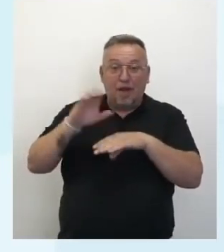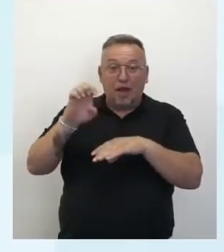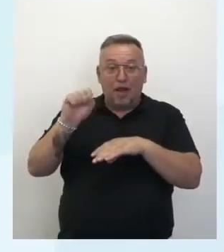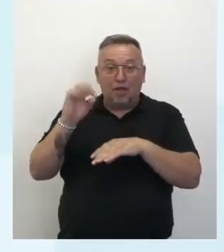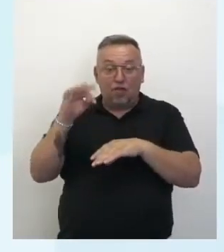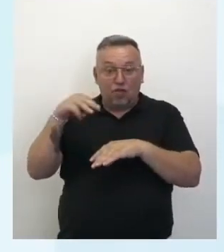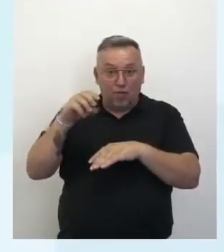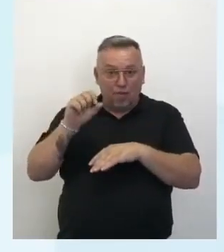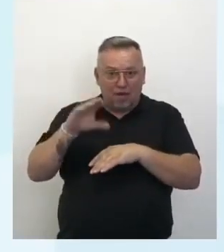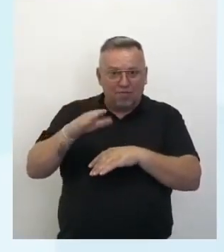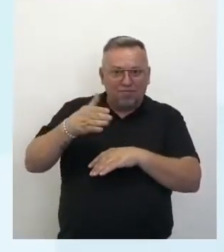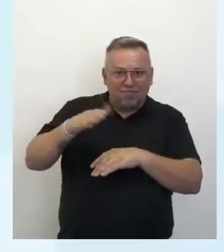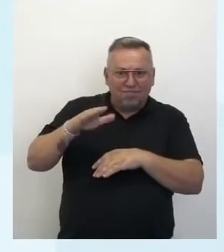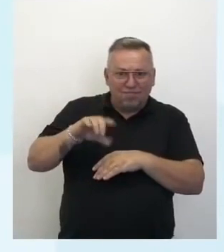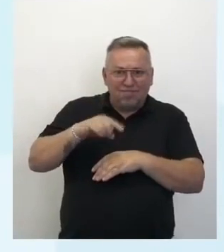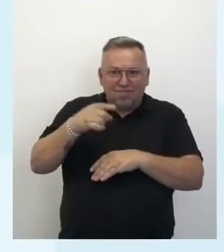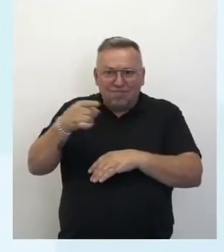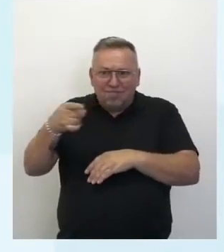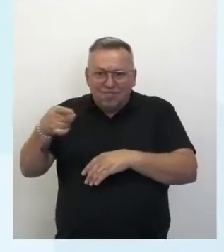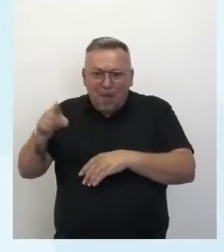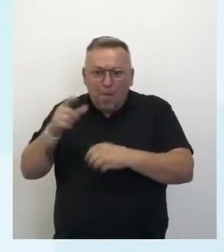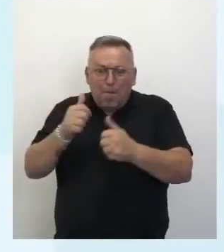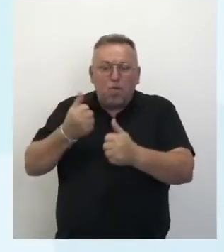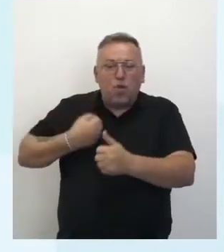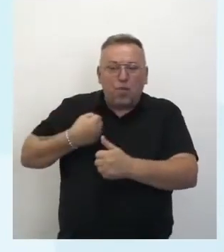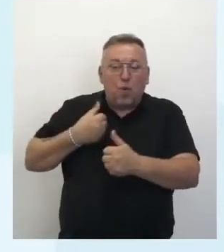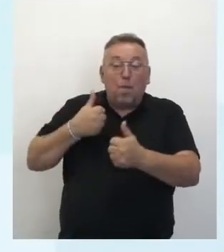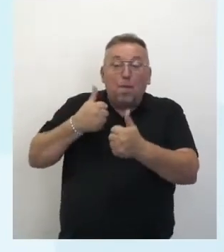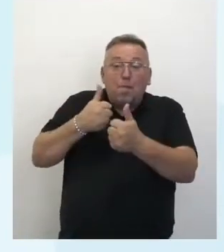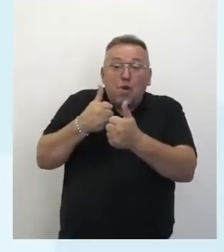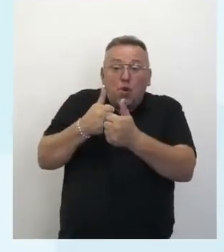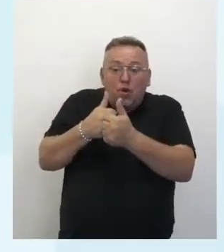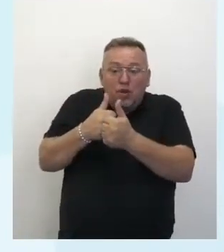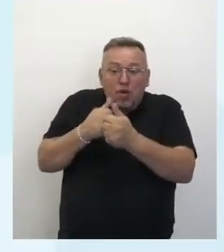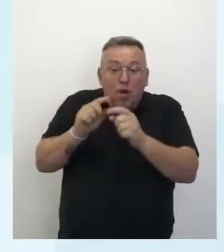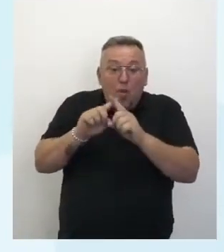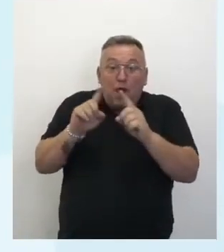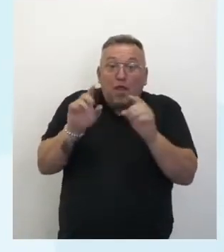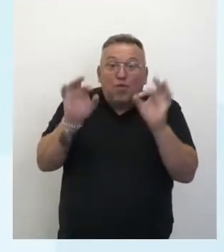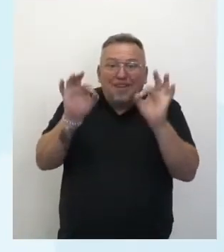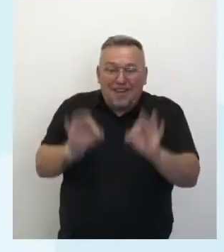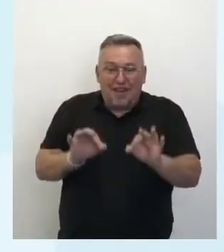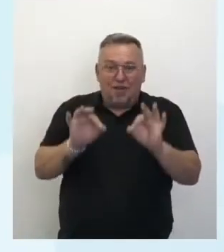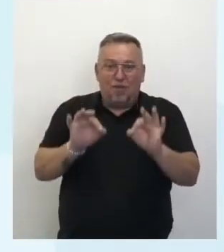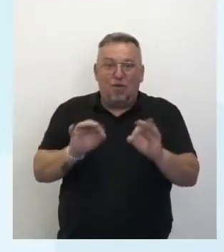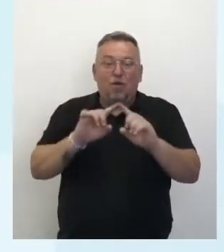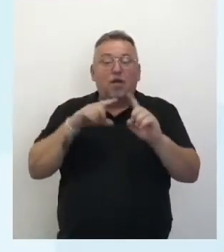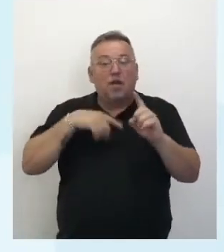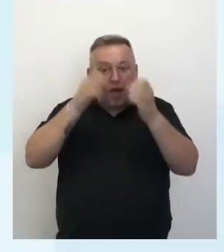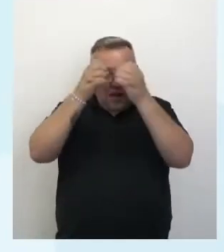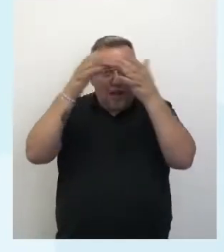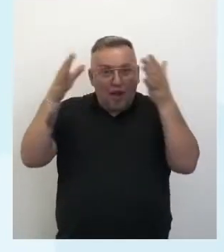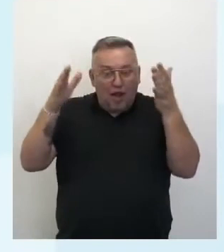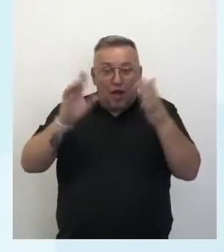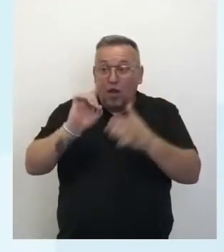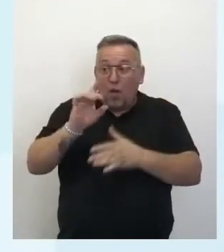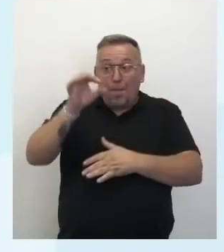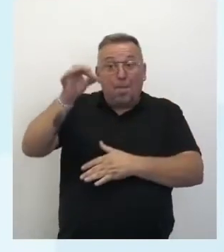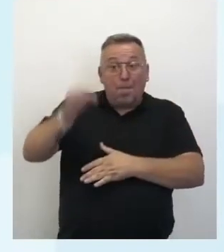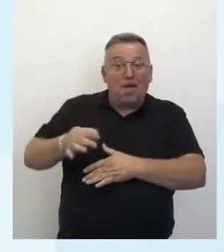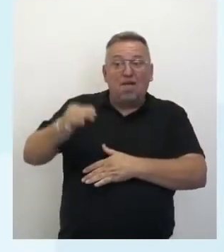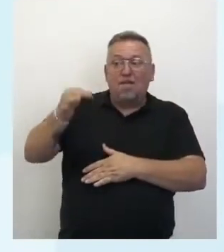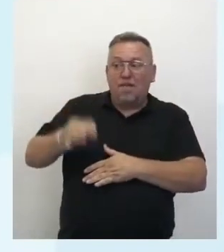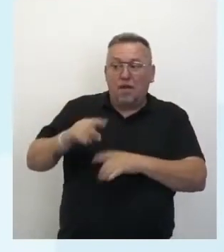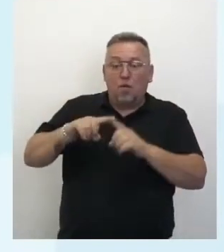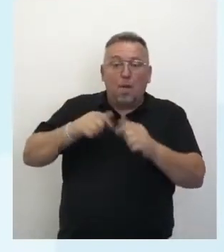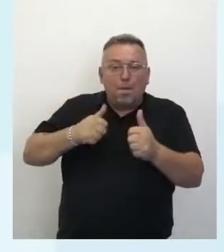estimar é responder um número próximo, mas não exato. Isso tem que ficar muito claro. Não é